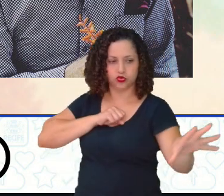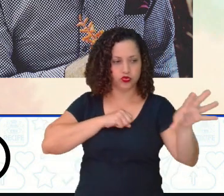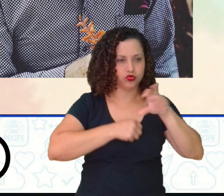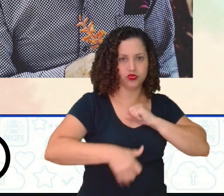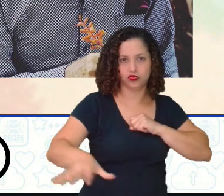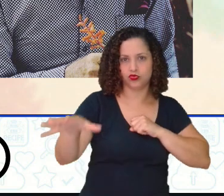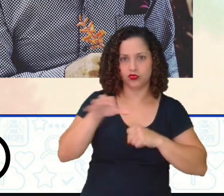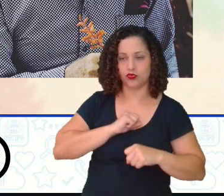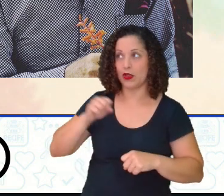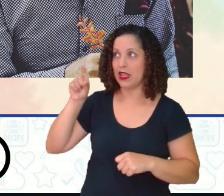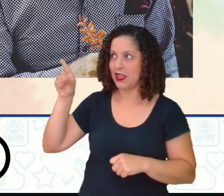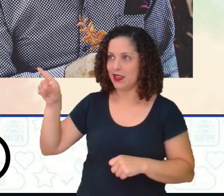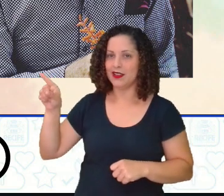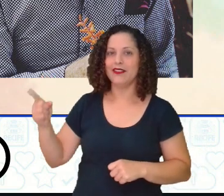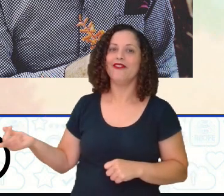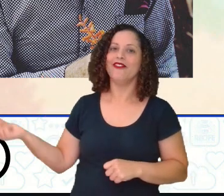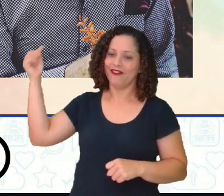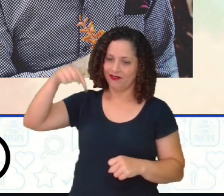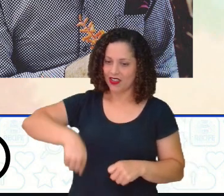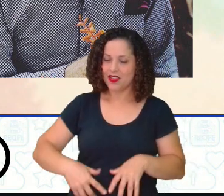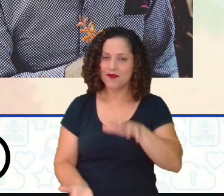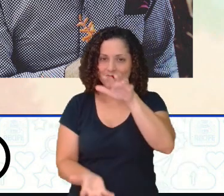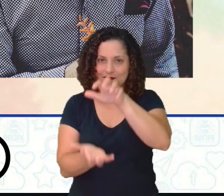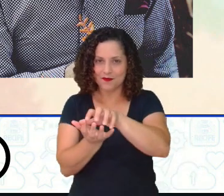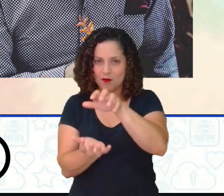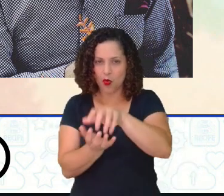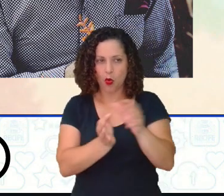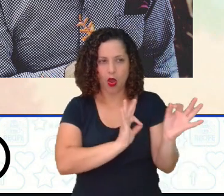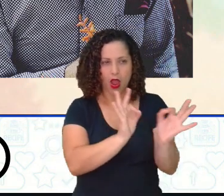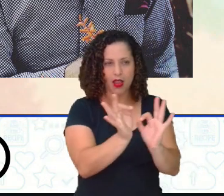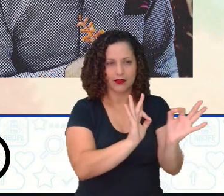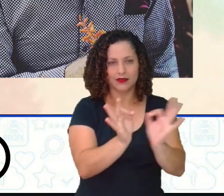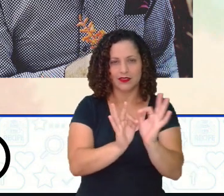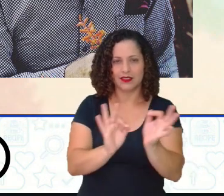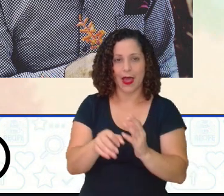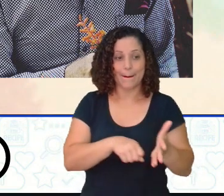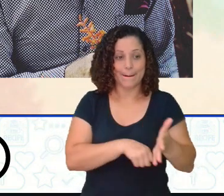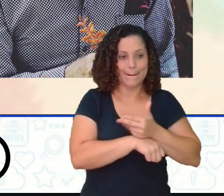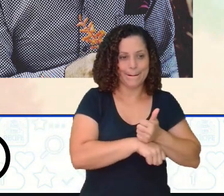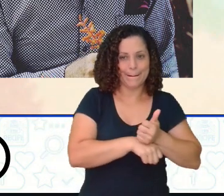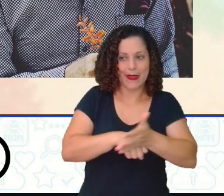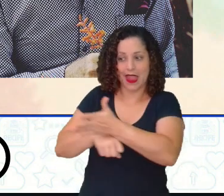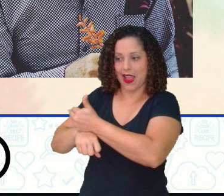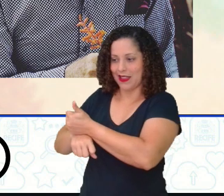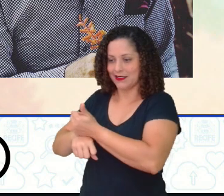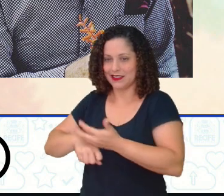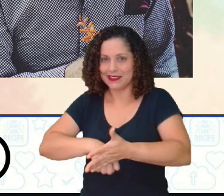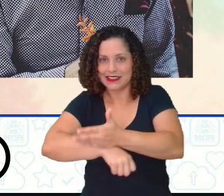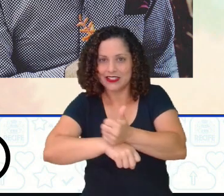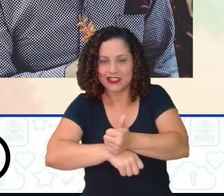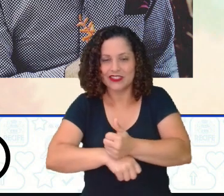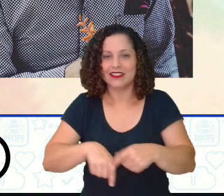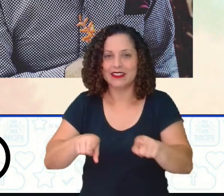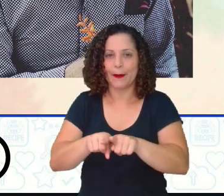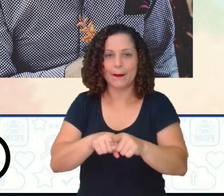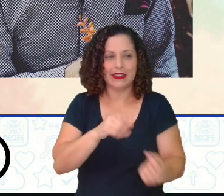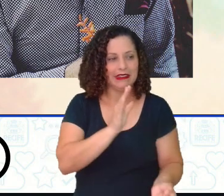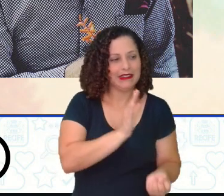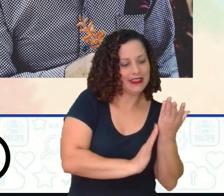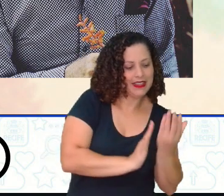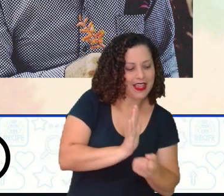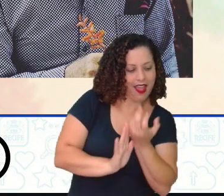a vir e ele aí restaurou algumas praças e ele também ajudou a construir. E vocês vão ver